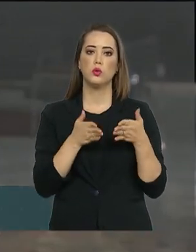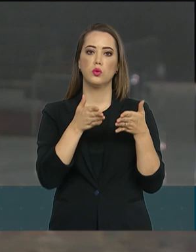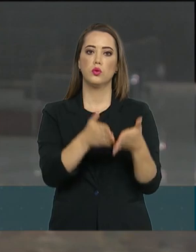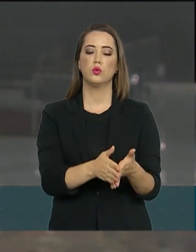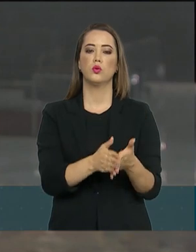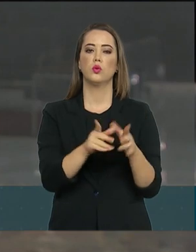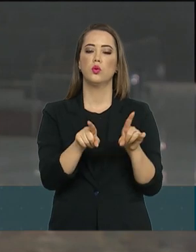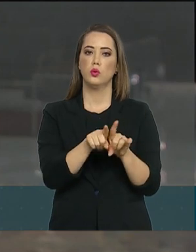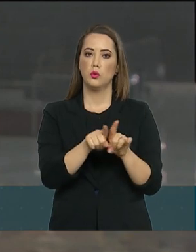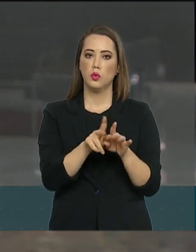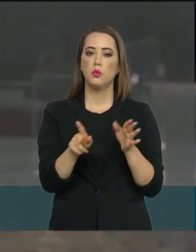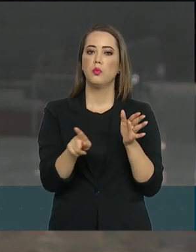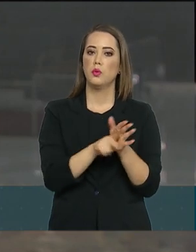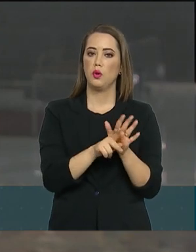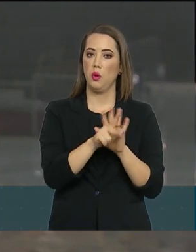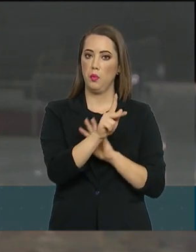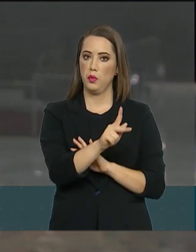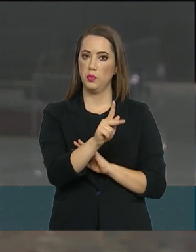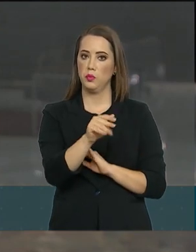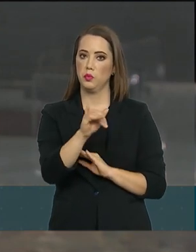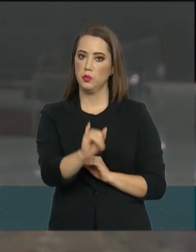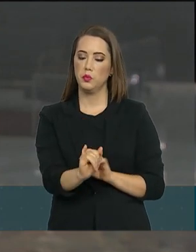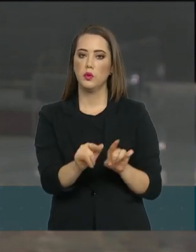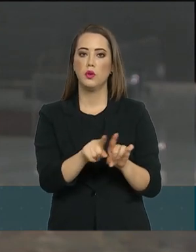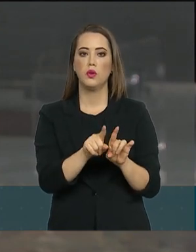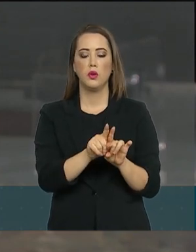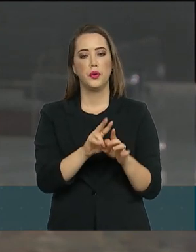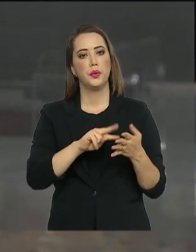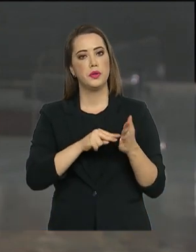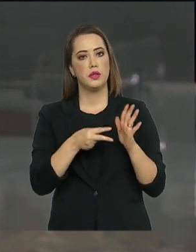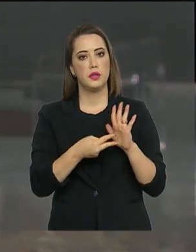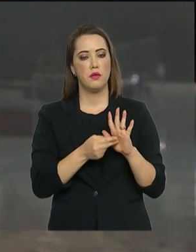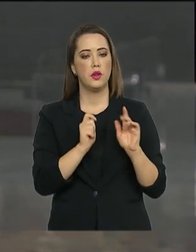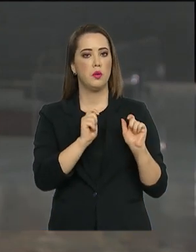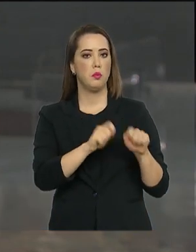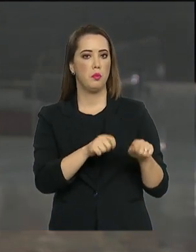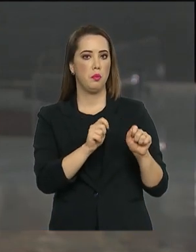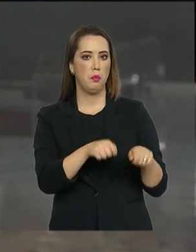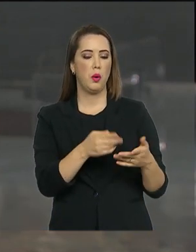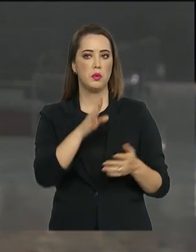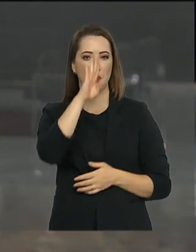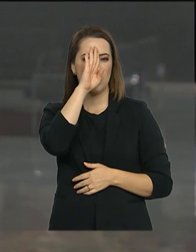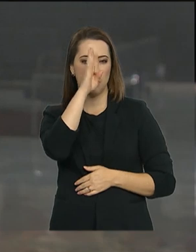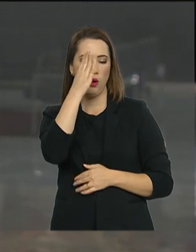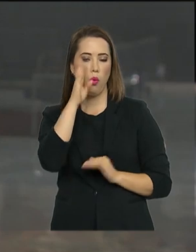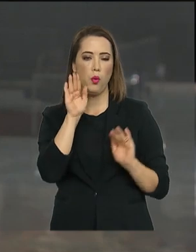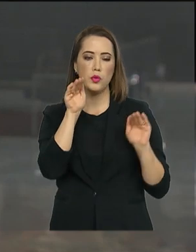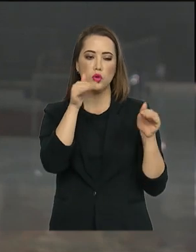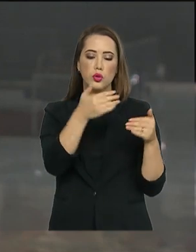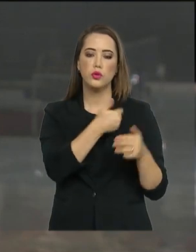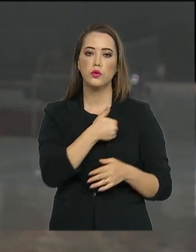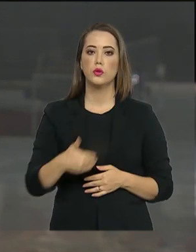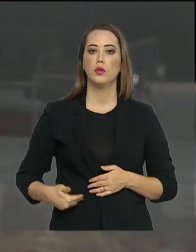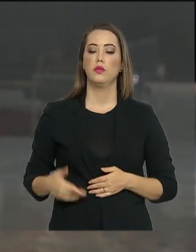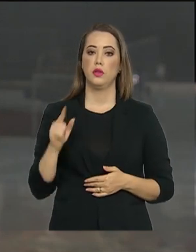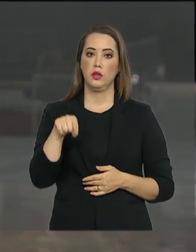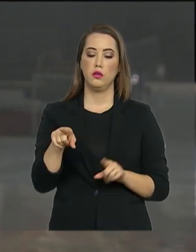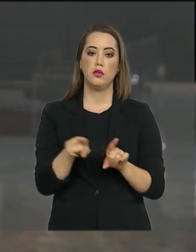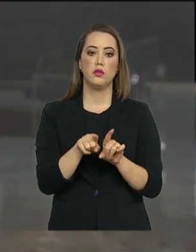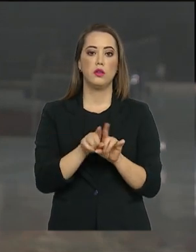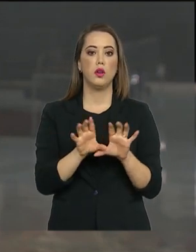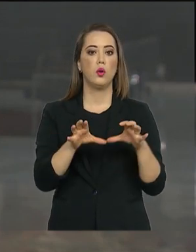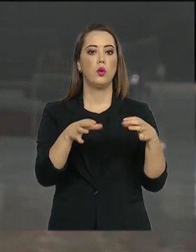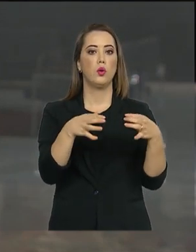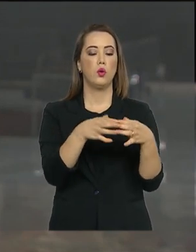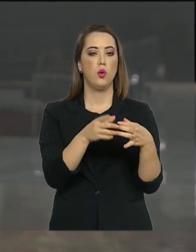da carteira do programa de parceria de investimentos, ou seja, que passam a ser prioridade no governo, estão o arrendamento do